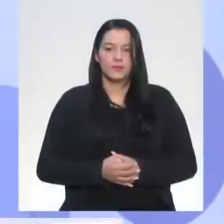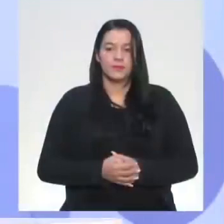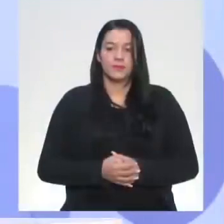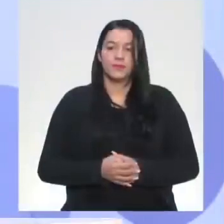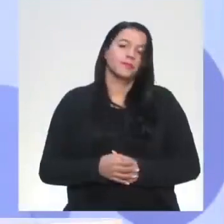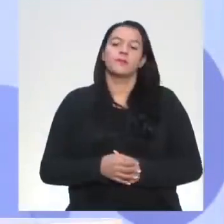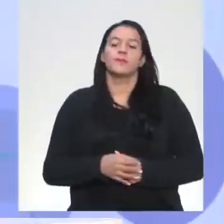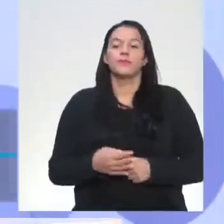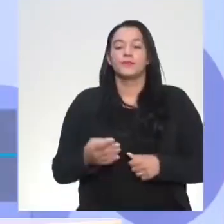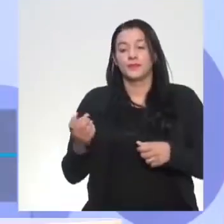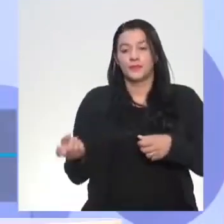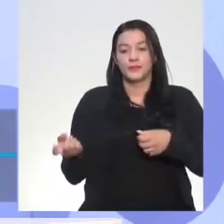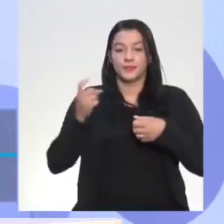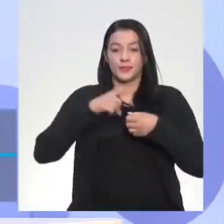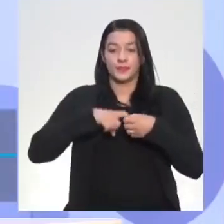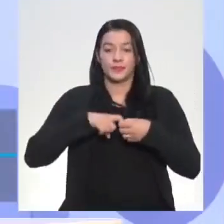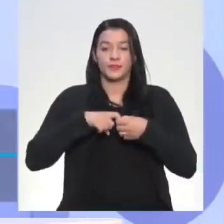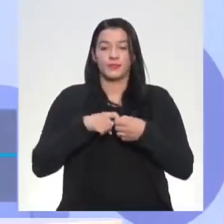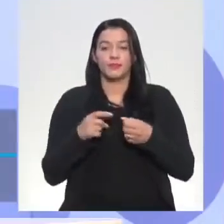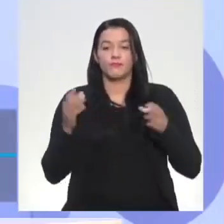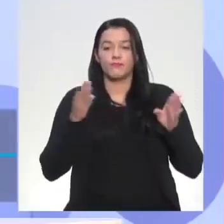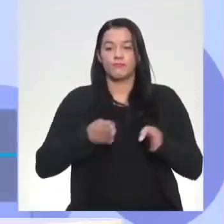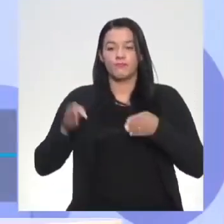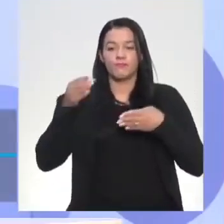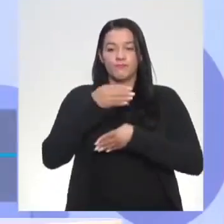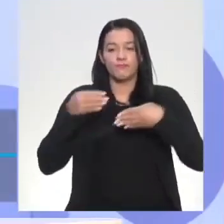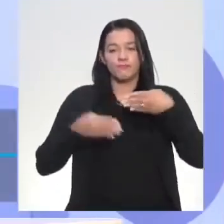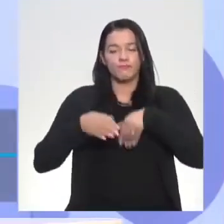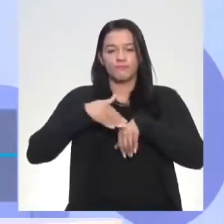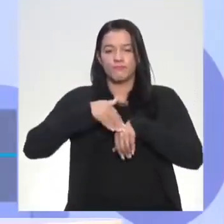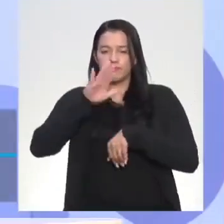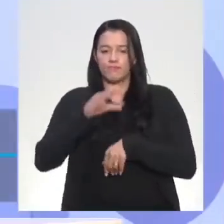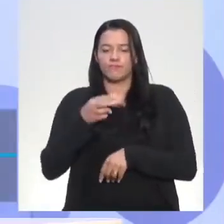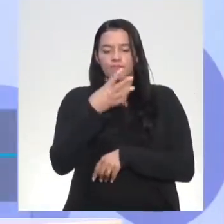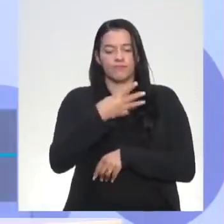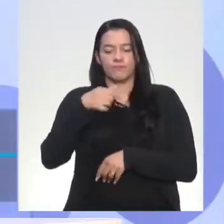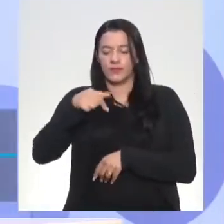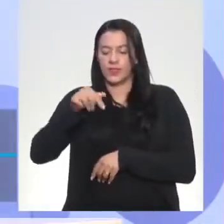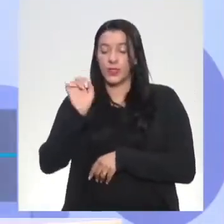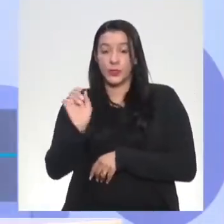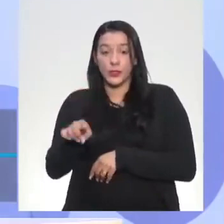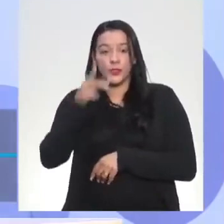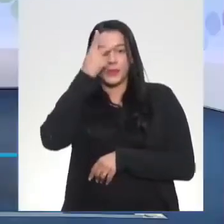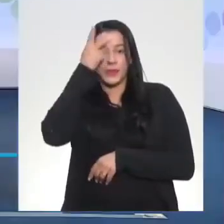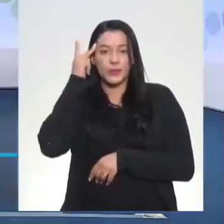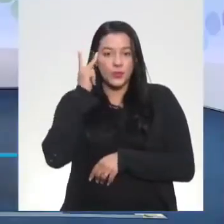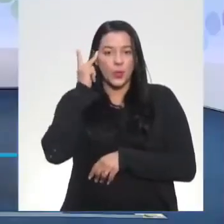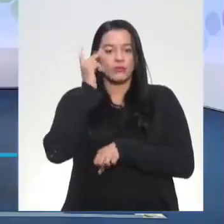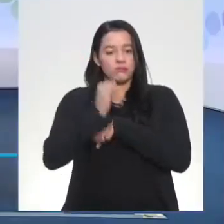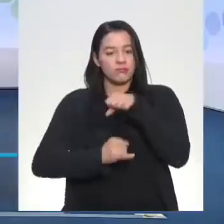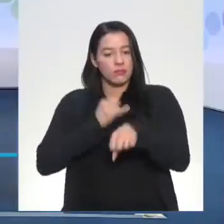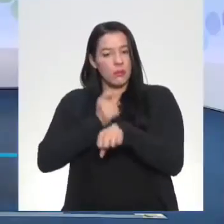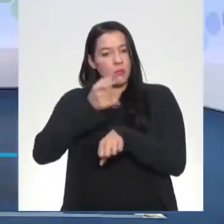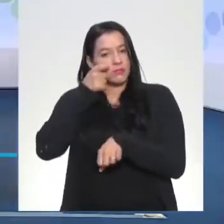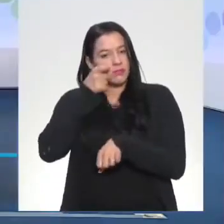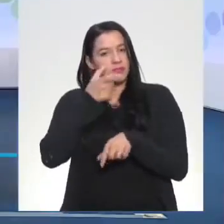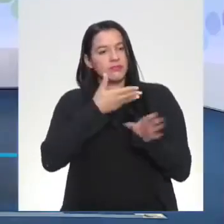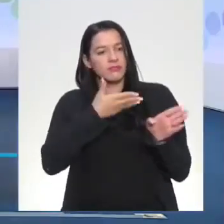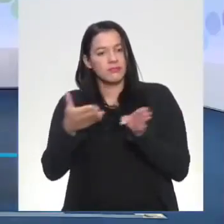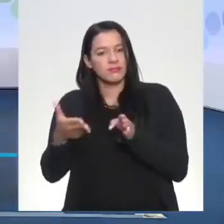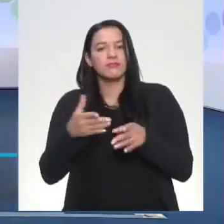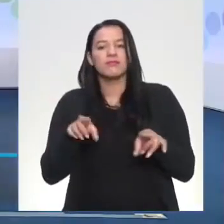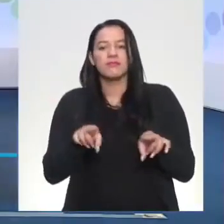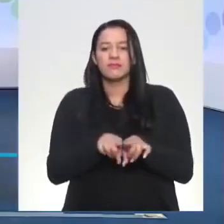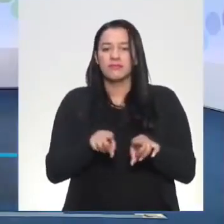Oi, Tony, retornamos aqui com as interações, mais de 37 mil pessoas aqui conectadas, né? Podemos falar Olha conectados? que bacana, hein? Acho que Conectados, podemos, né? conectados,